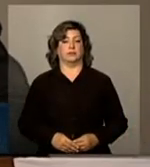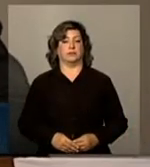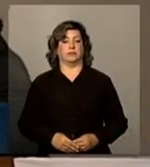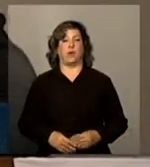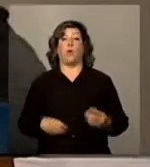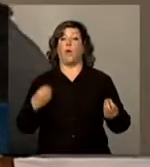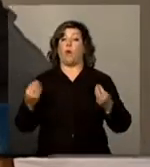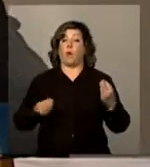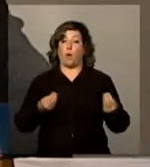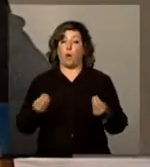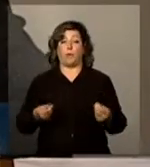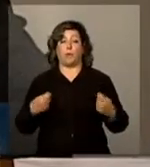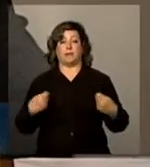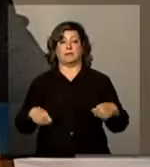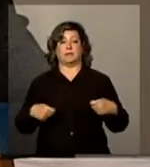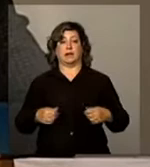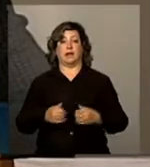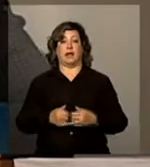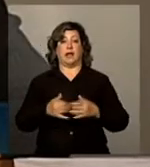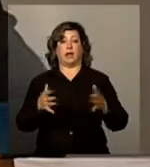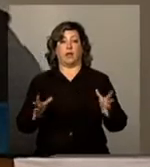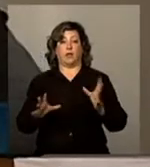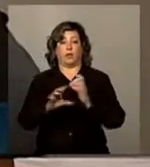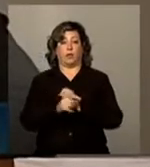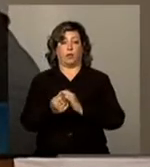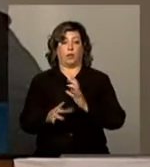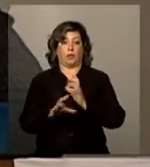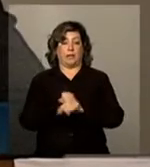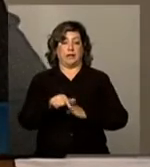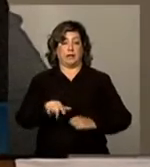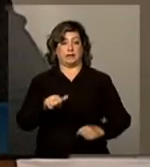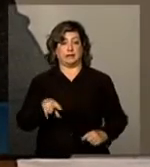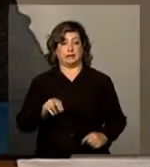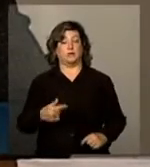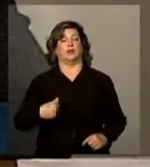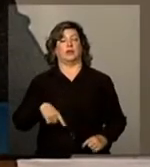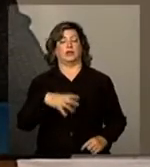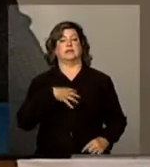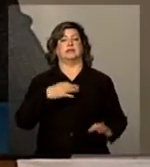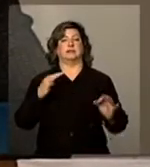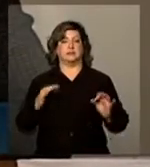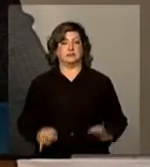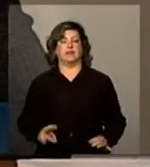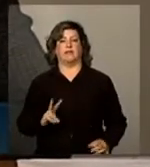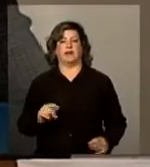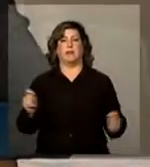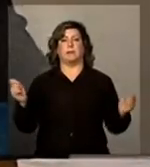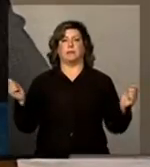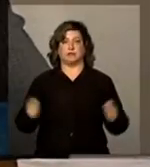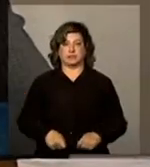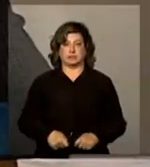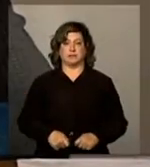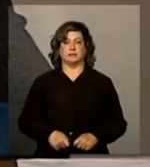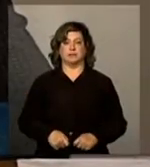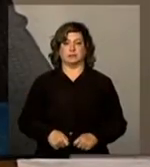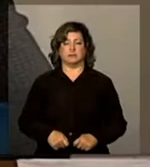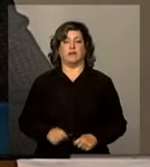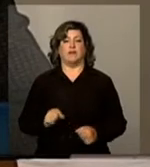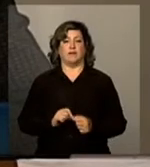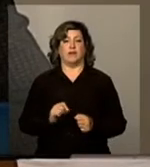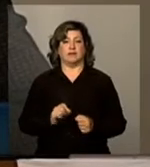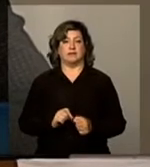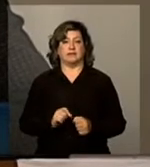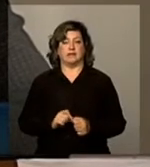como deveríamos abrir o orçamento nesse ano. Estamos convictos que será possível,